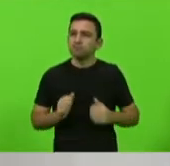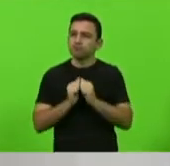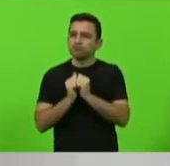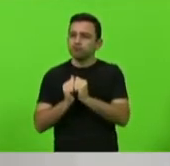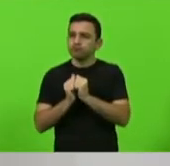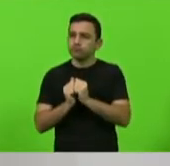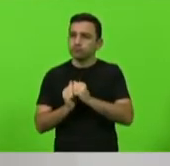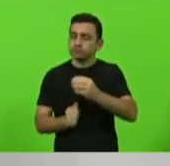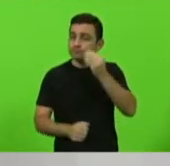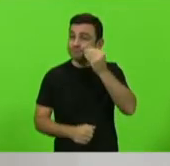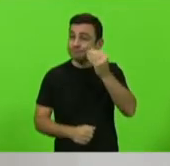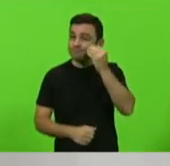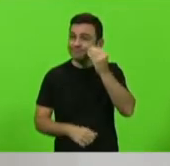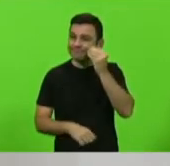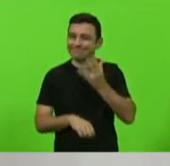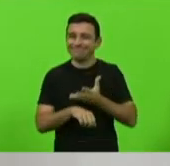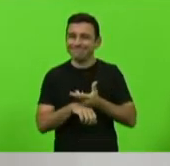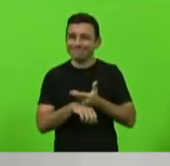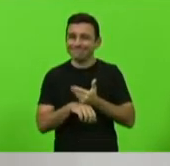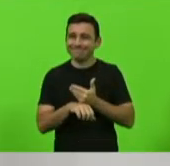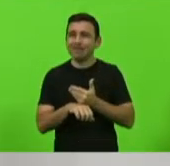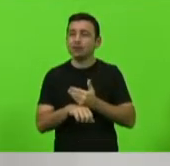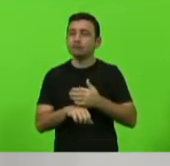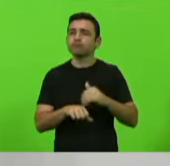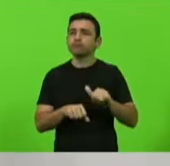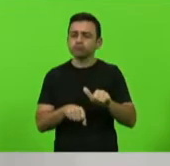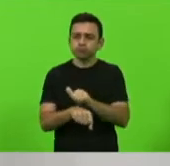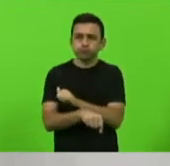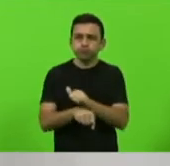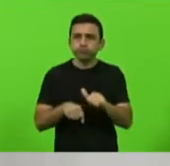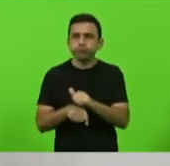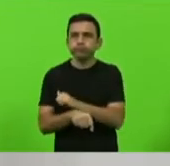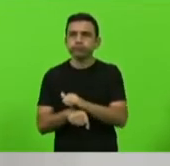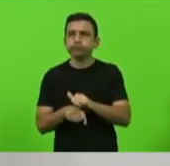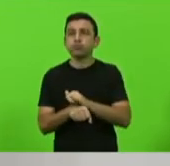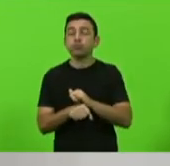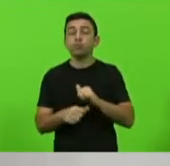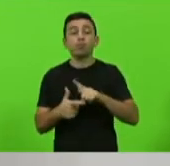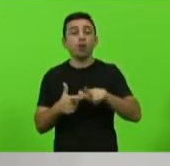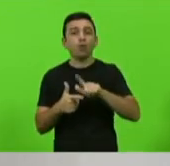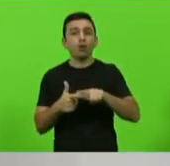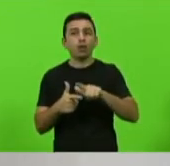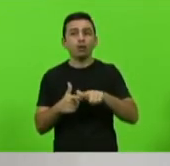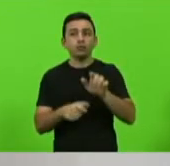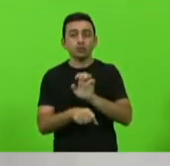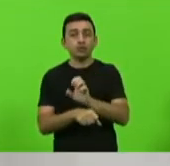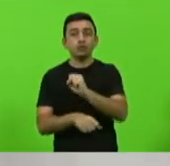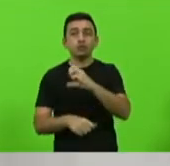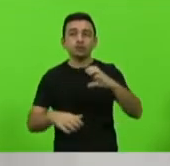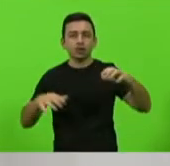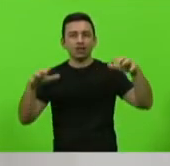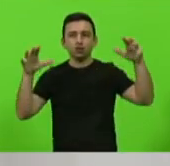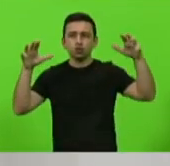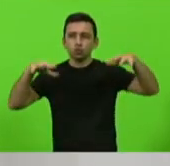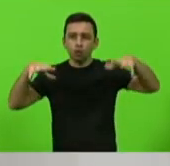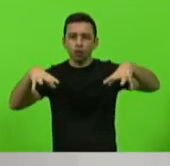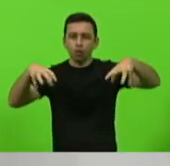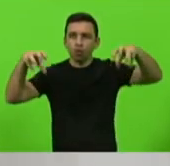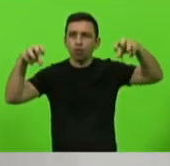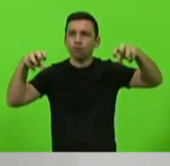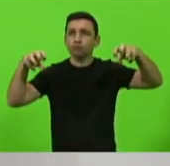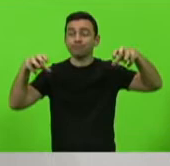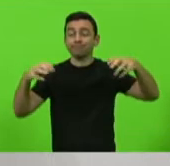acelerar alternativas para a questão da estiagem no estado de Santa Catarina.